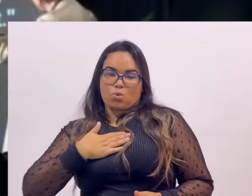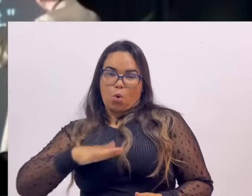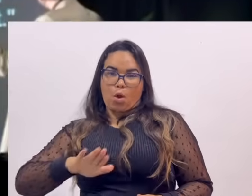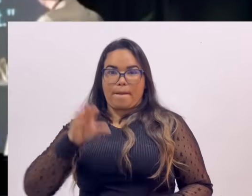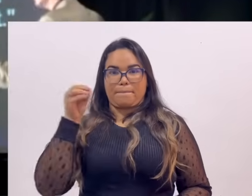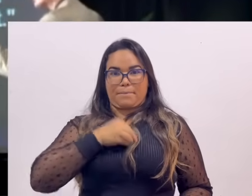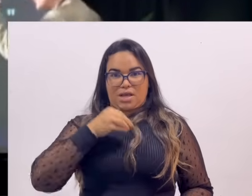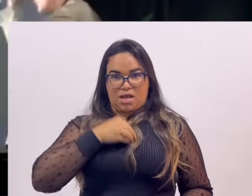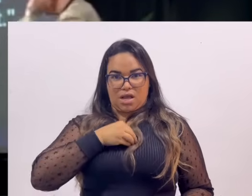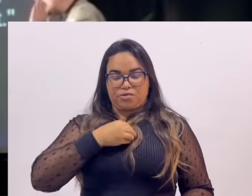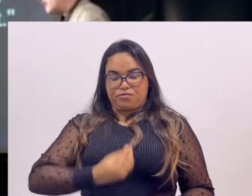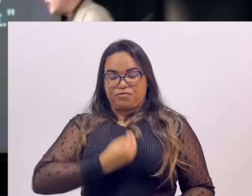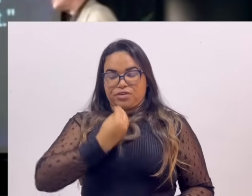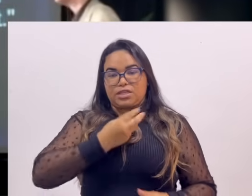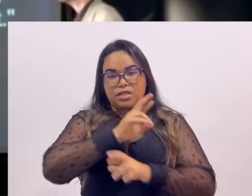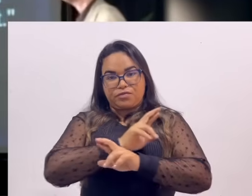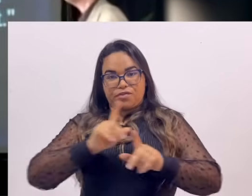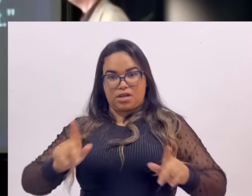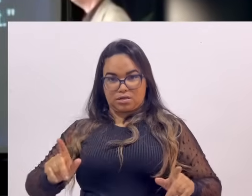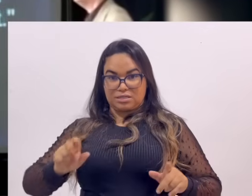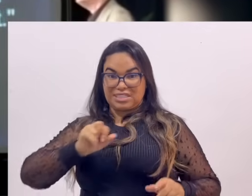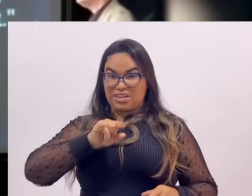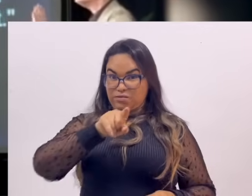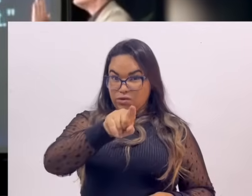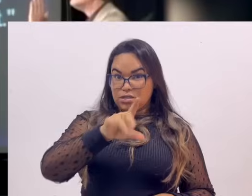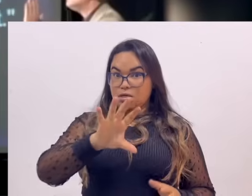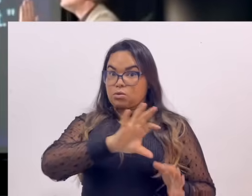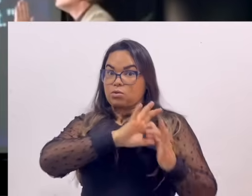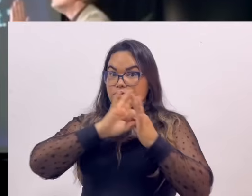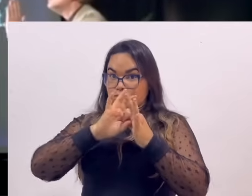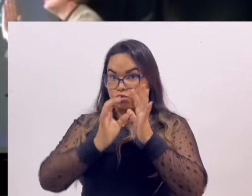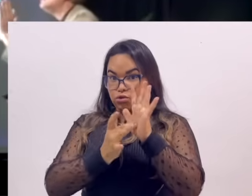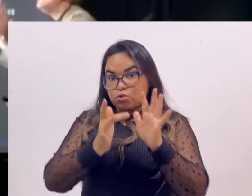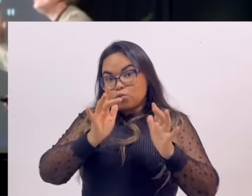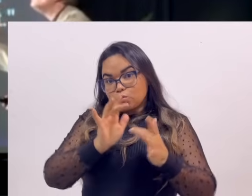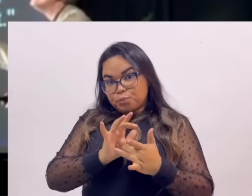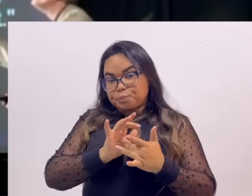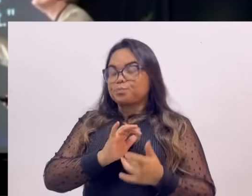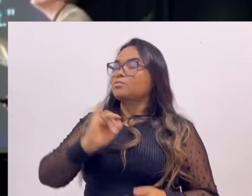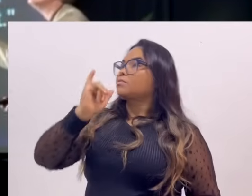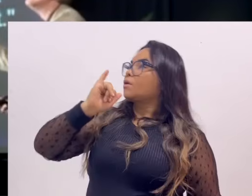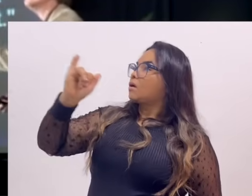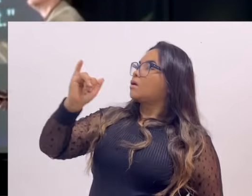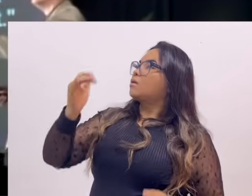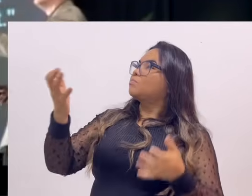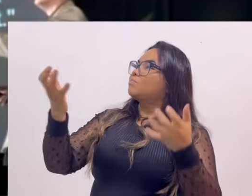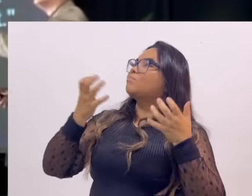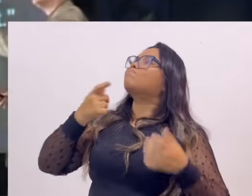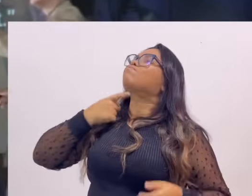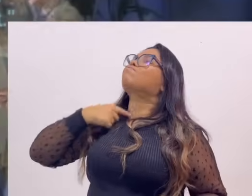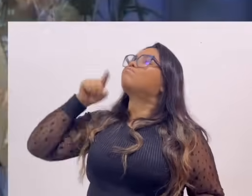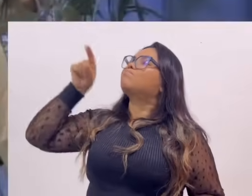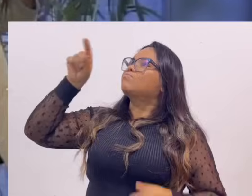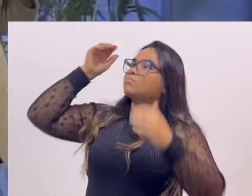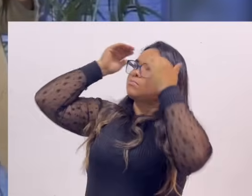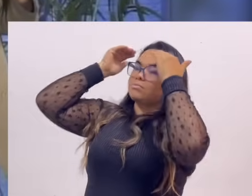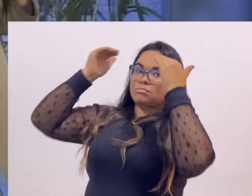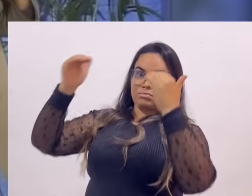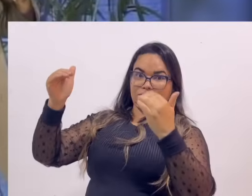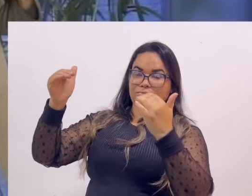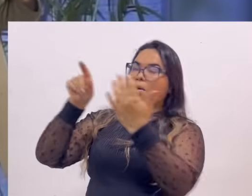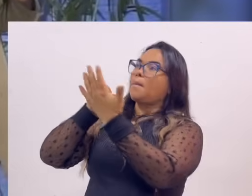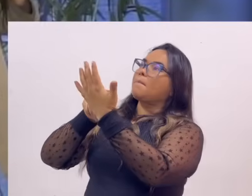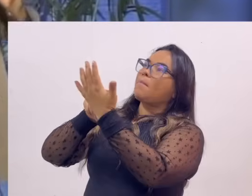O Espírito não gosta do pecado. Assim que, se você está em Cristo, dizendo ao Senhor, quero fazer a tua